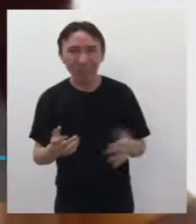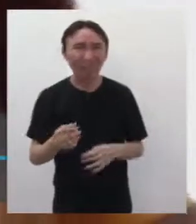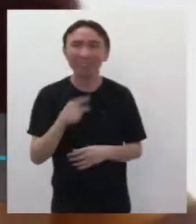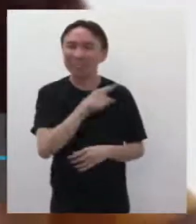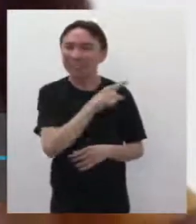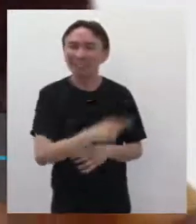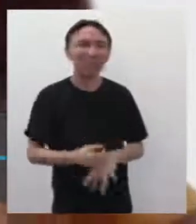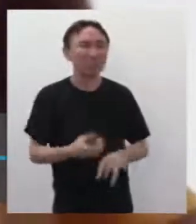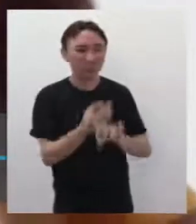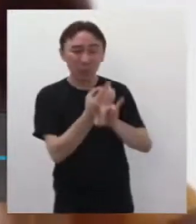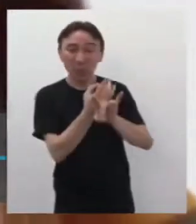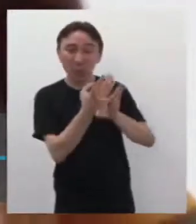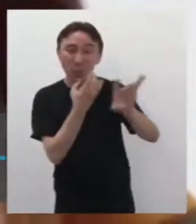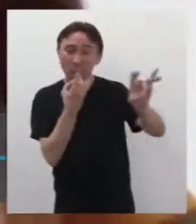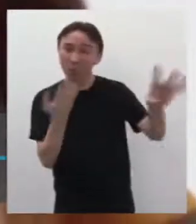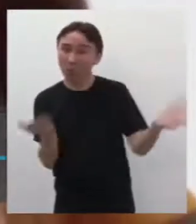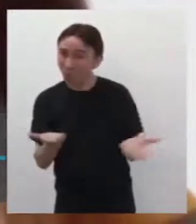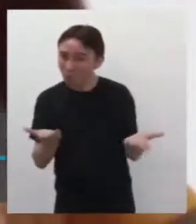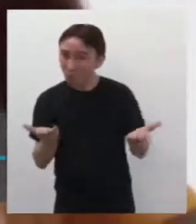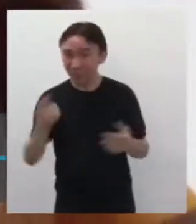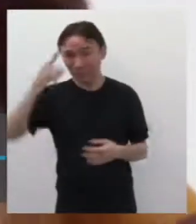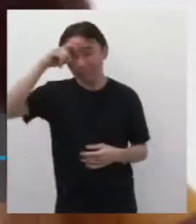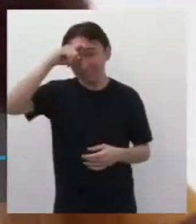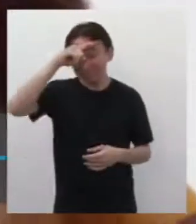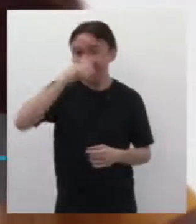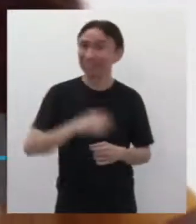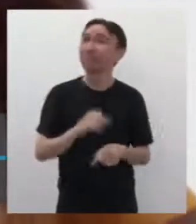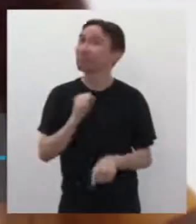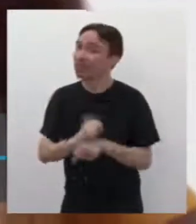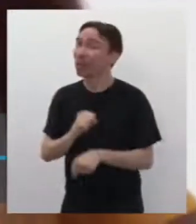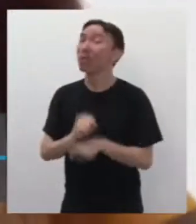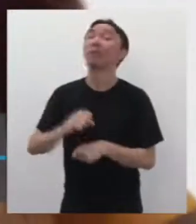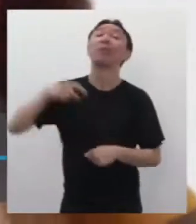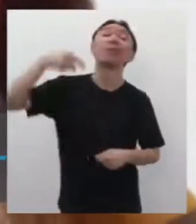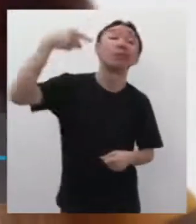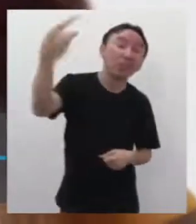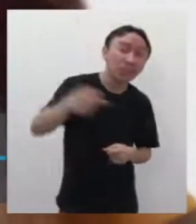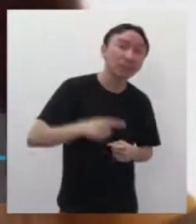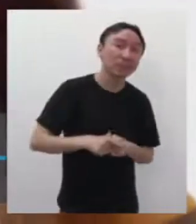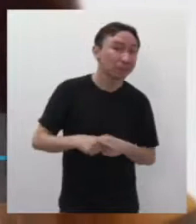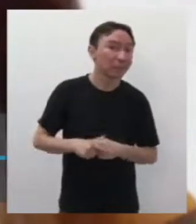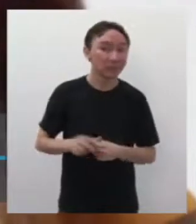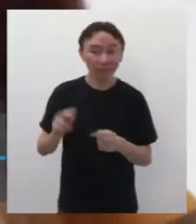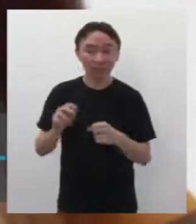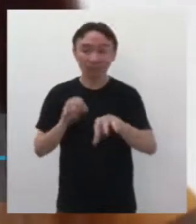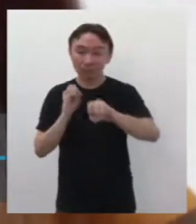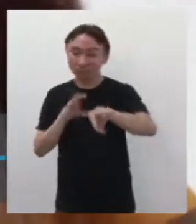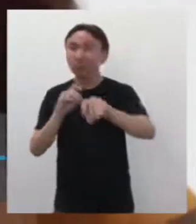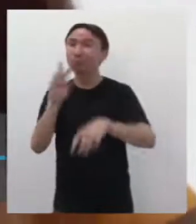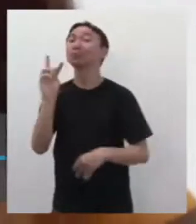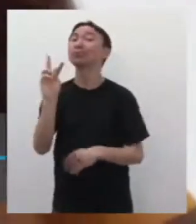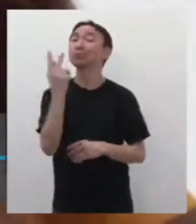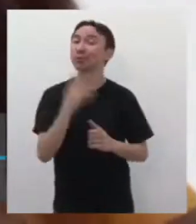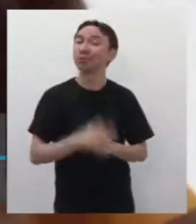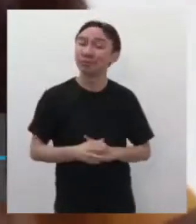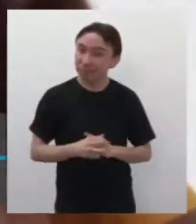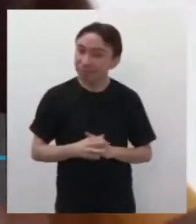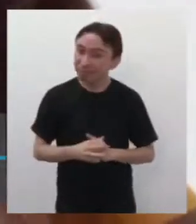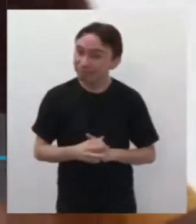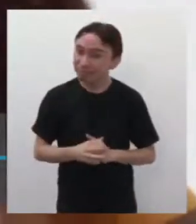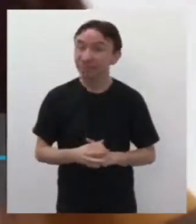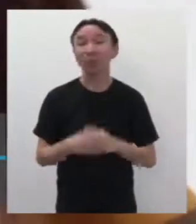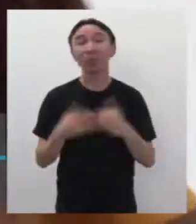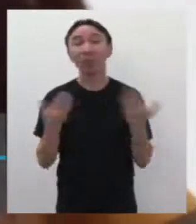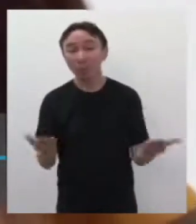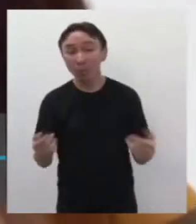online está difícil, espera só o híbrido. Então, assim, a minha motivação, quando penso sobre isso, é sempre como eu posso